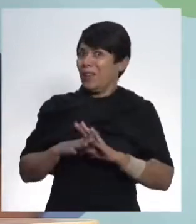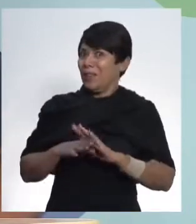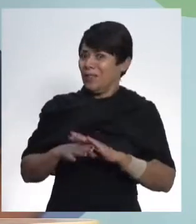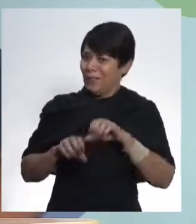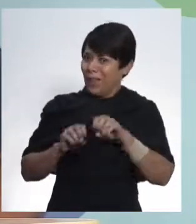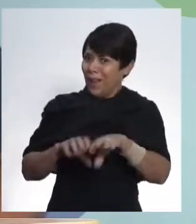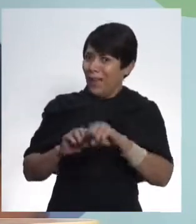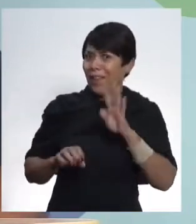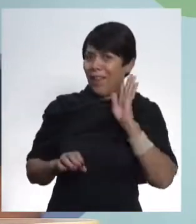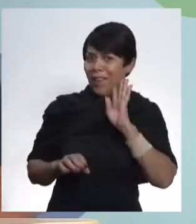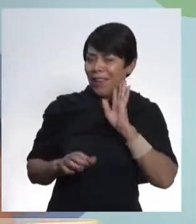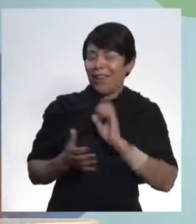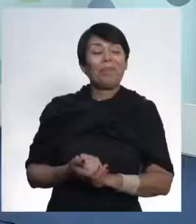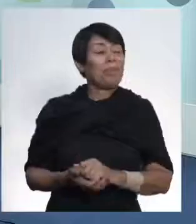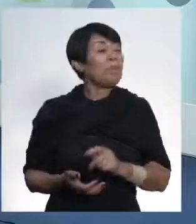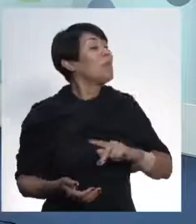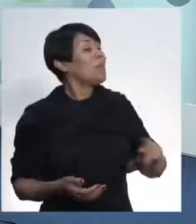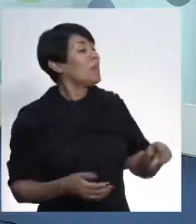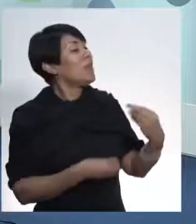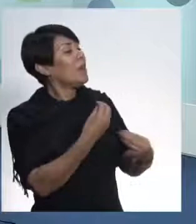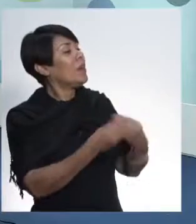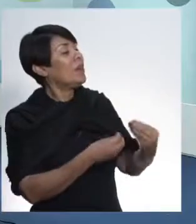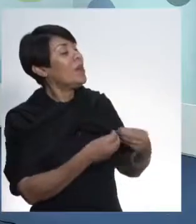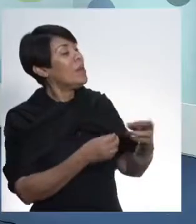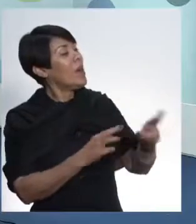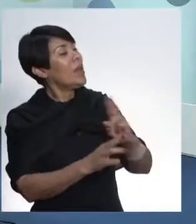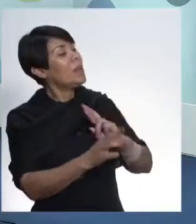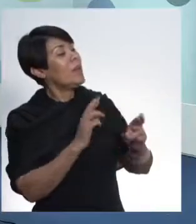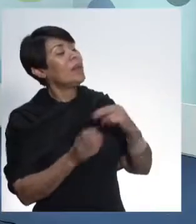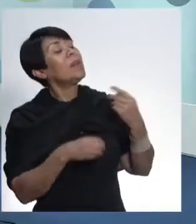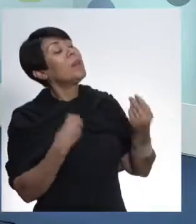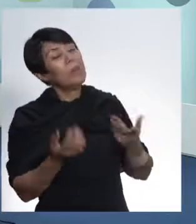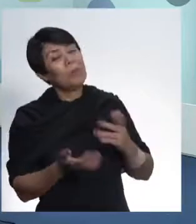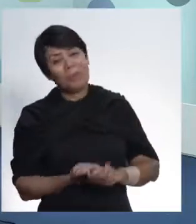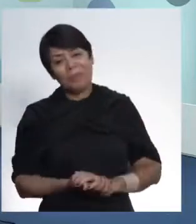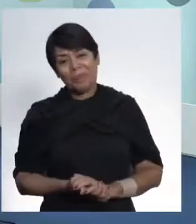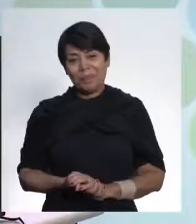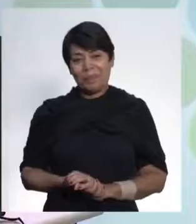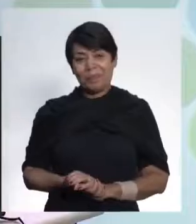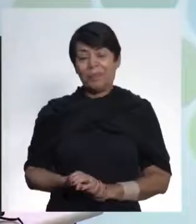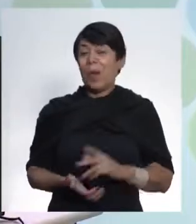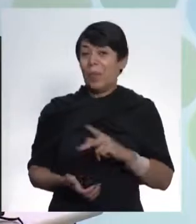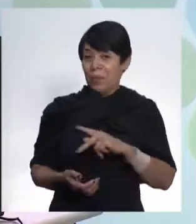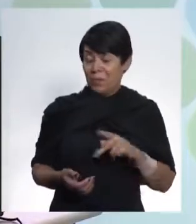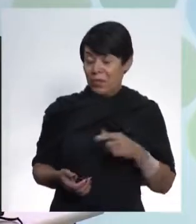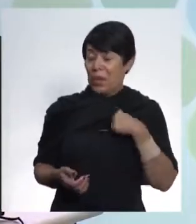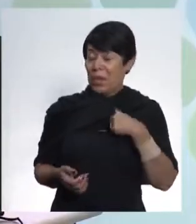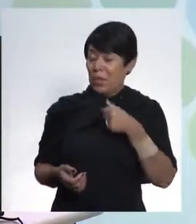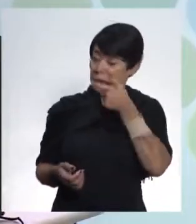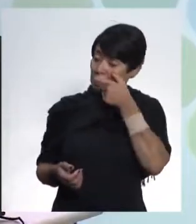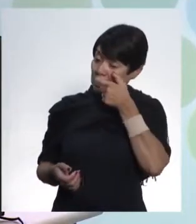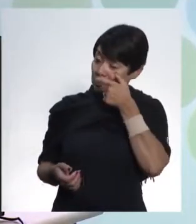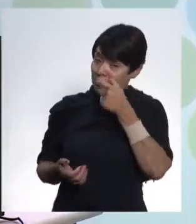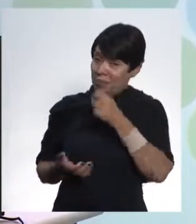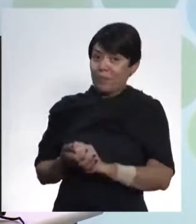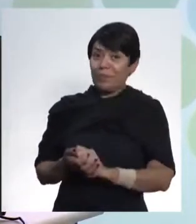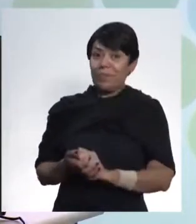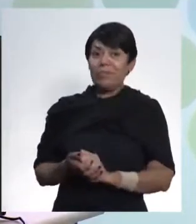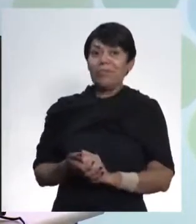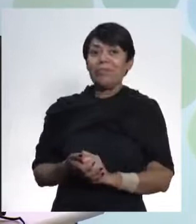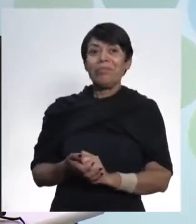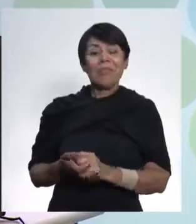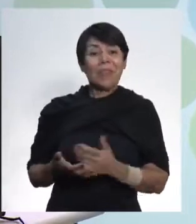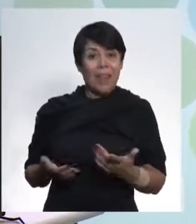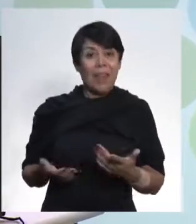aula. Professora, como é que estamos aí com as respostas aí das 3 questões aí? Professor, eu estou aqui acompanhando, né, um